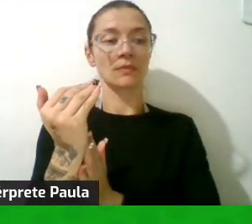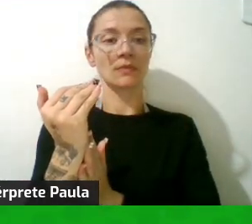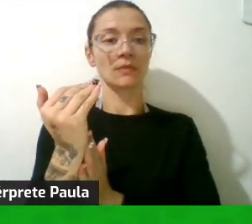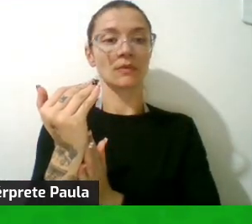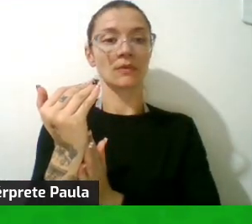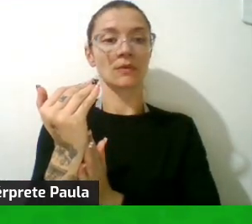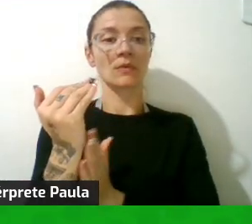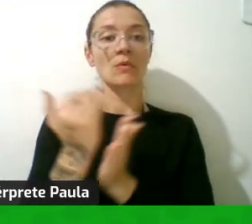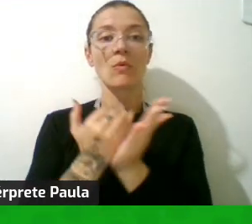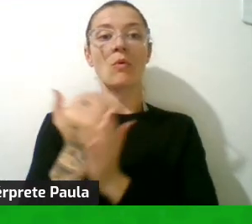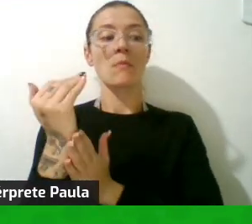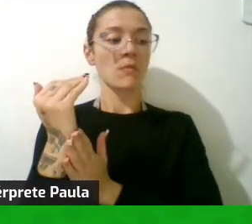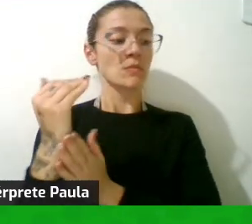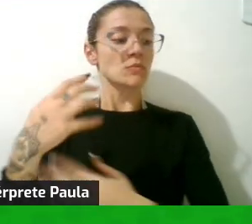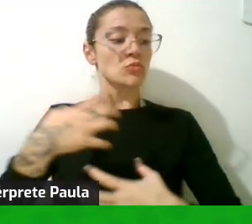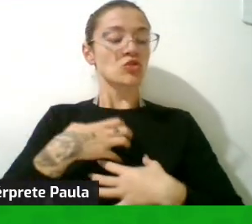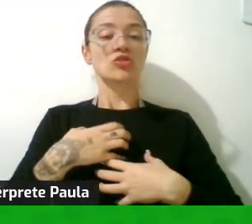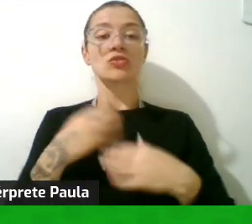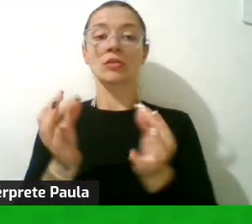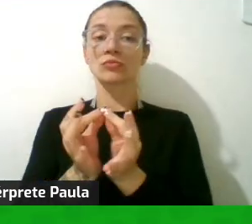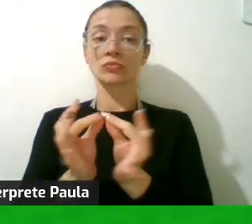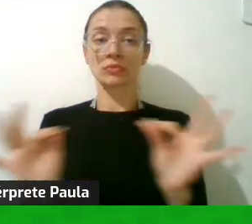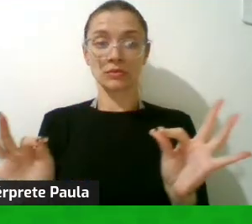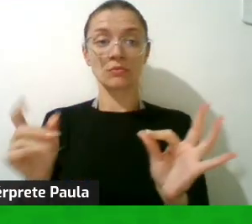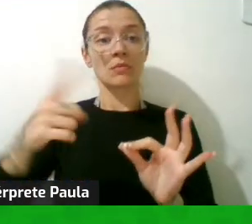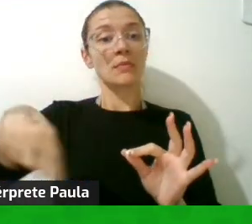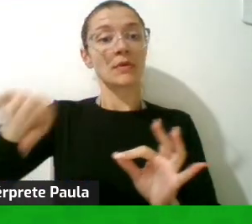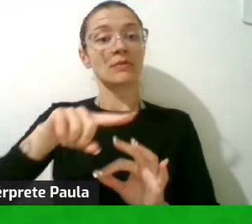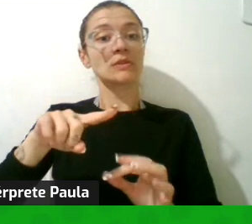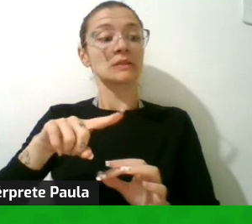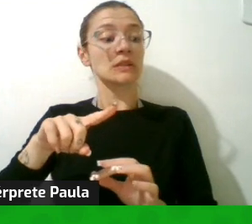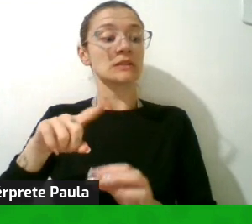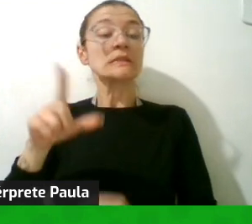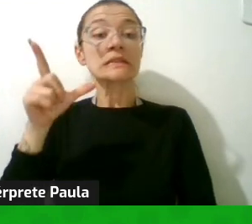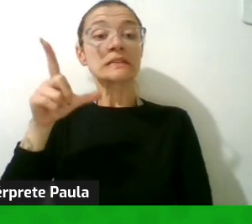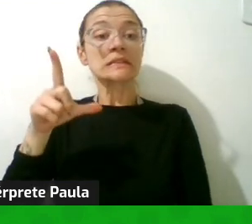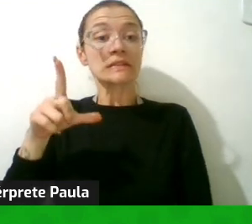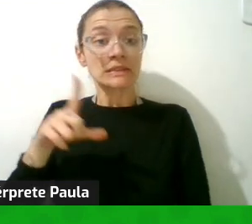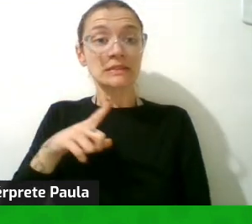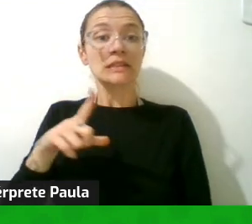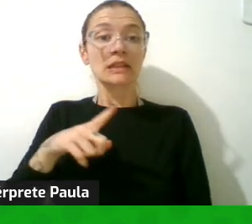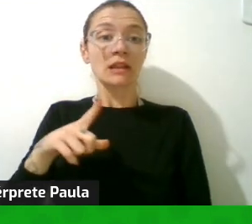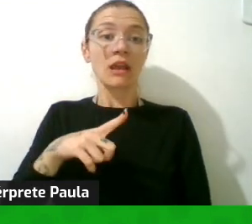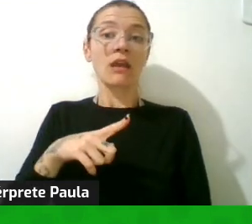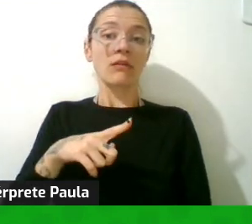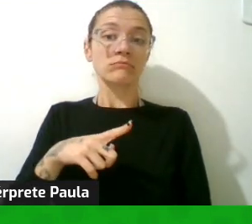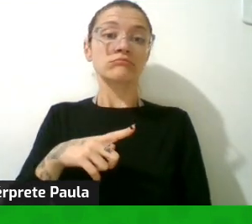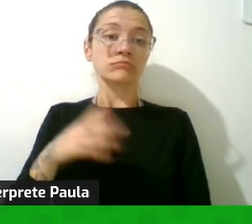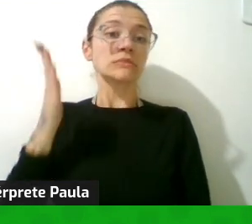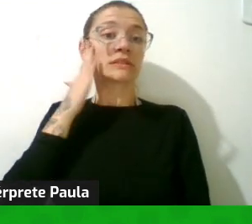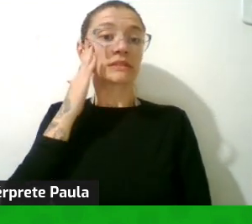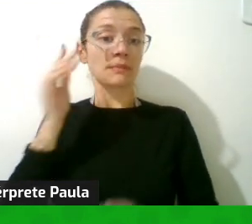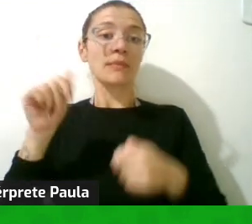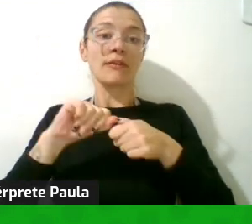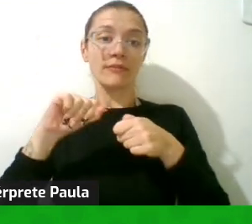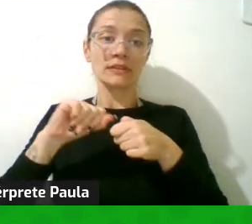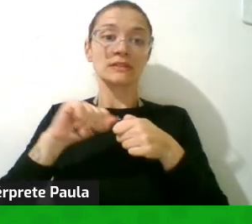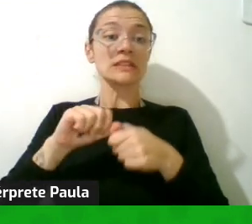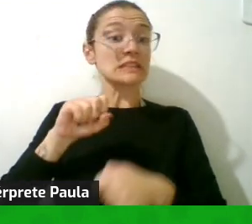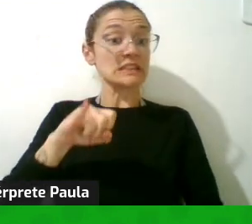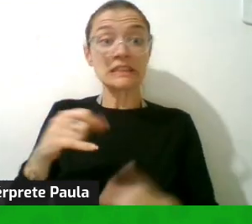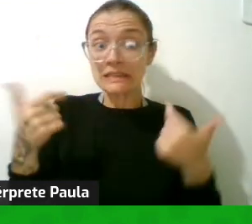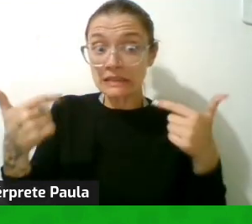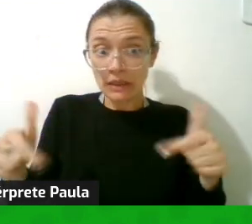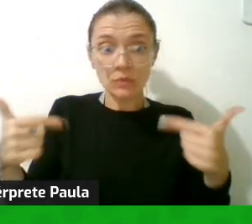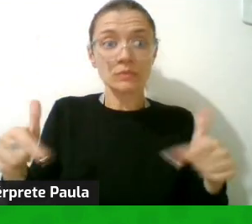um formatinho simples para vocês saírem daqui tendo alguma aplicação. Acredito que muitos já tenham, quem não tem, fica a oportunidade para trabalhar também